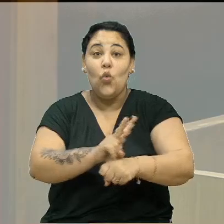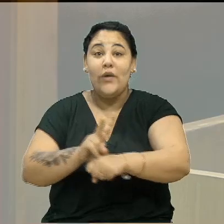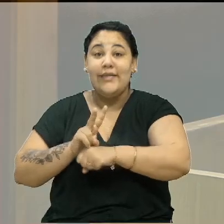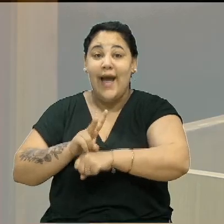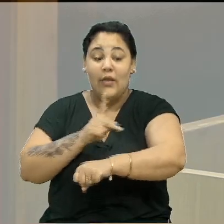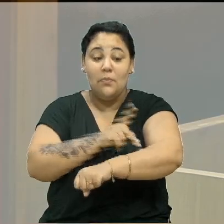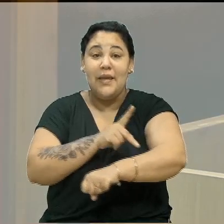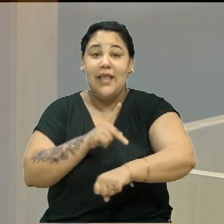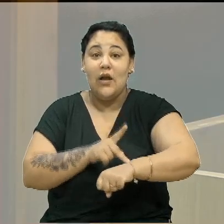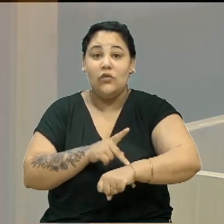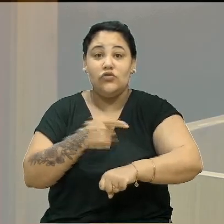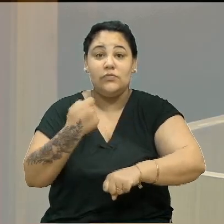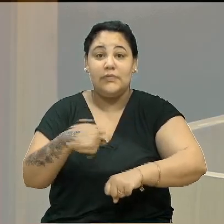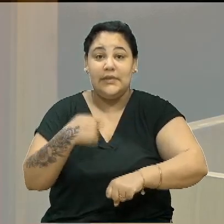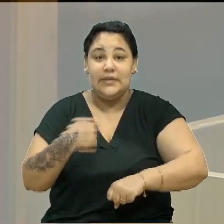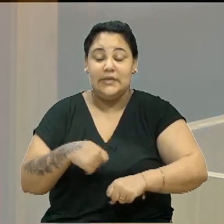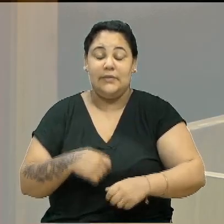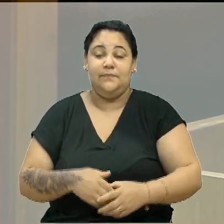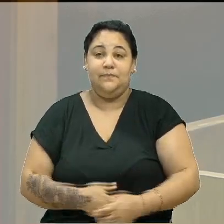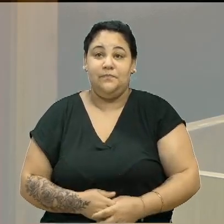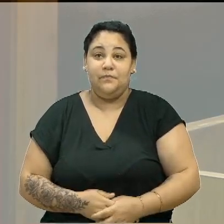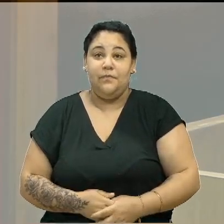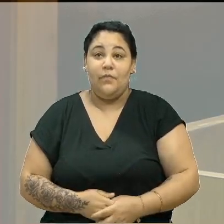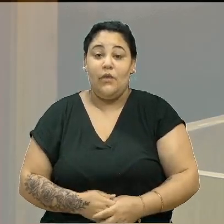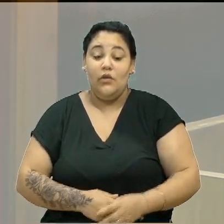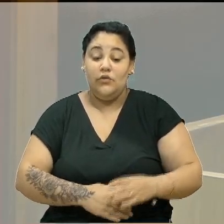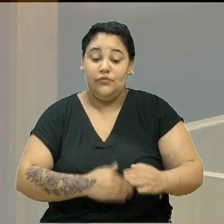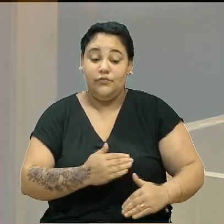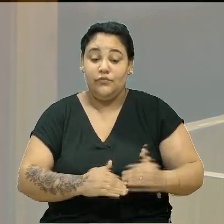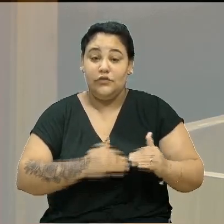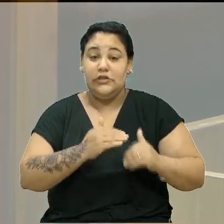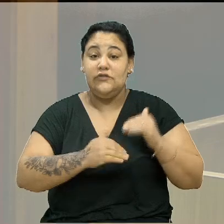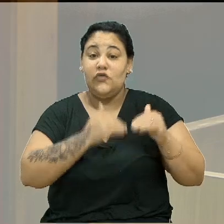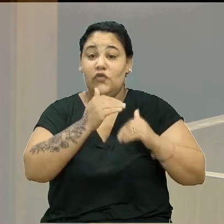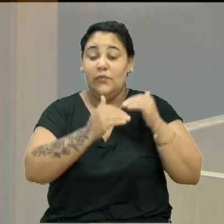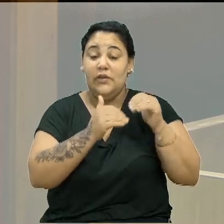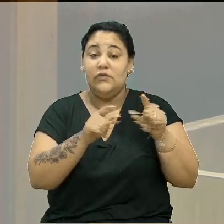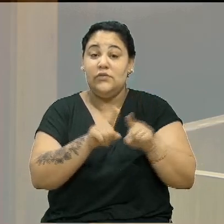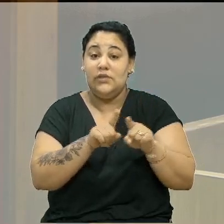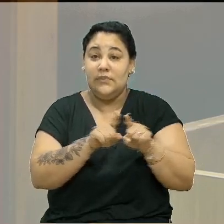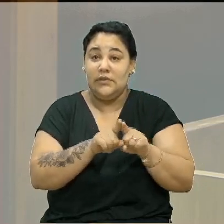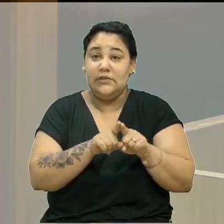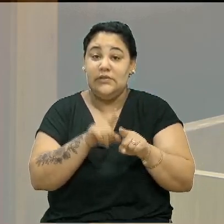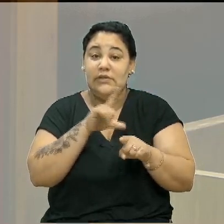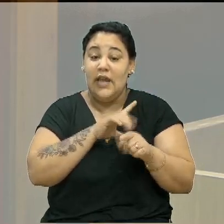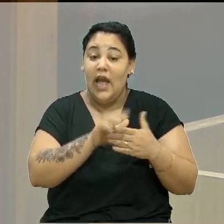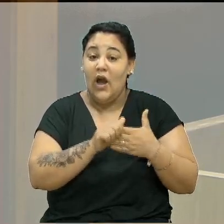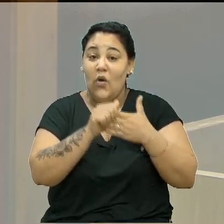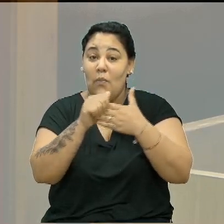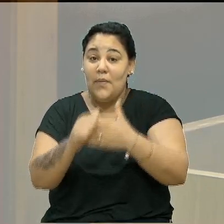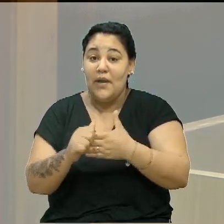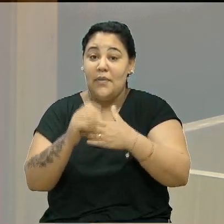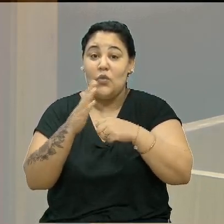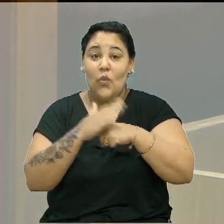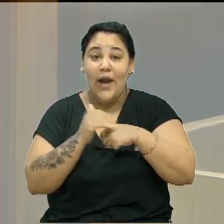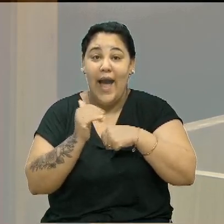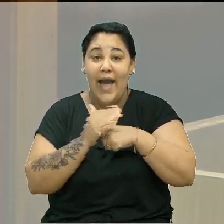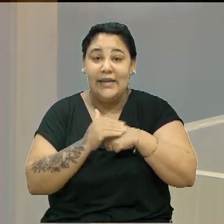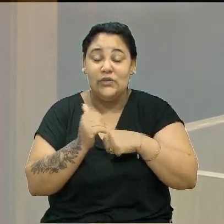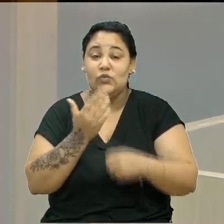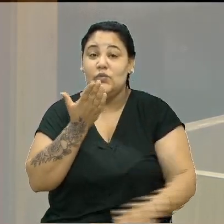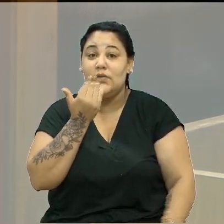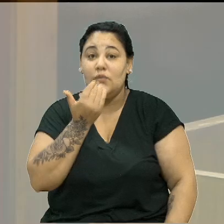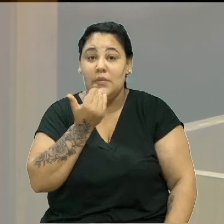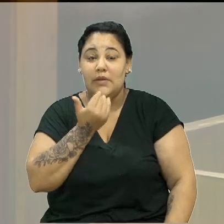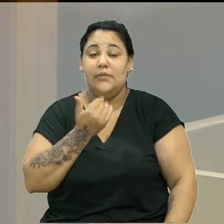pedagógico necessário para que o seu crescimento seja assistido com carinho, com